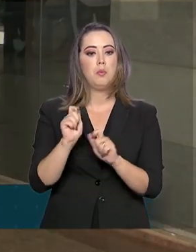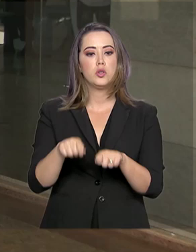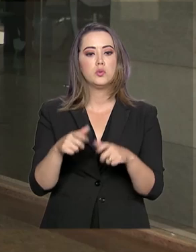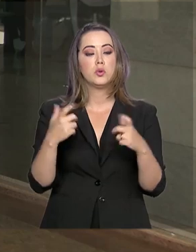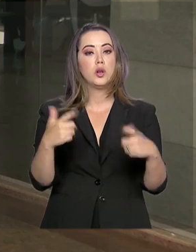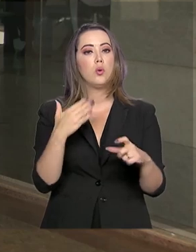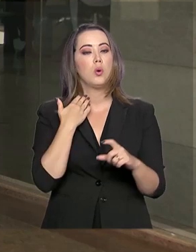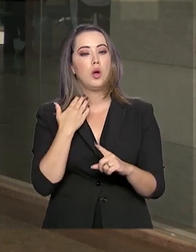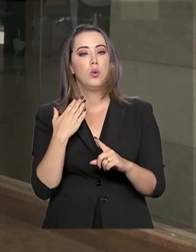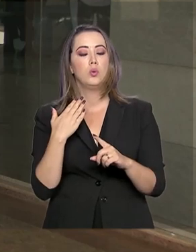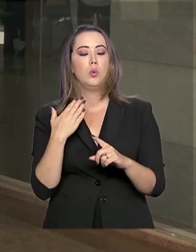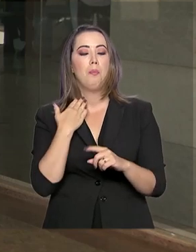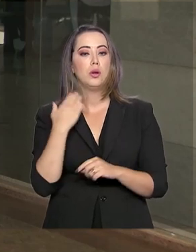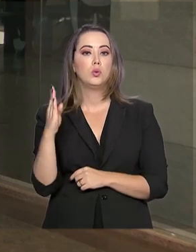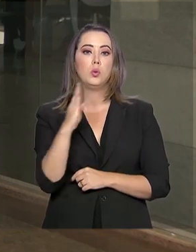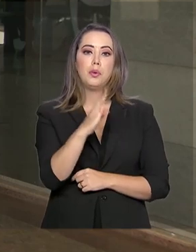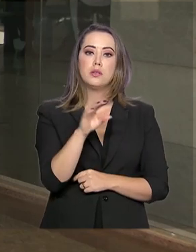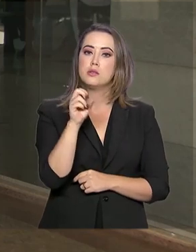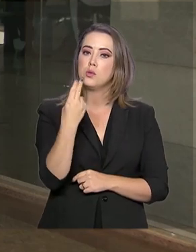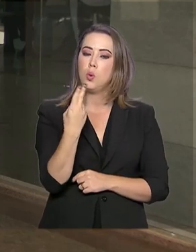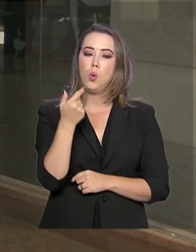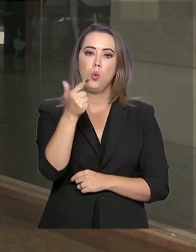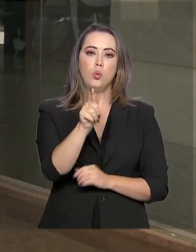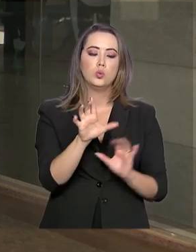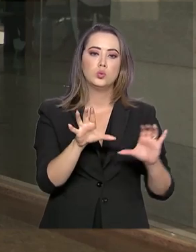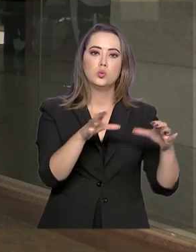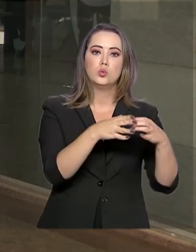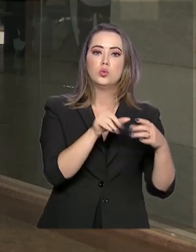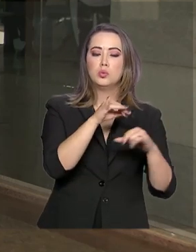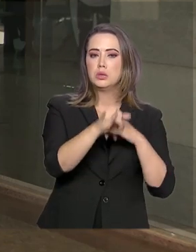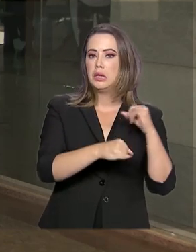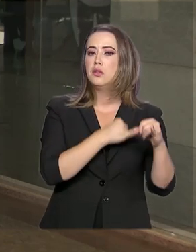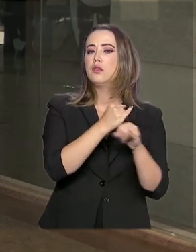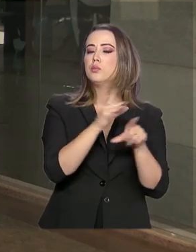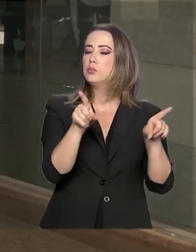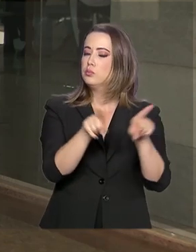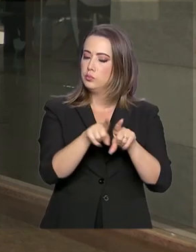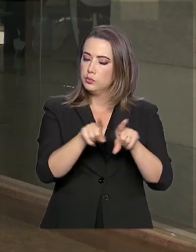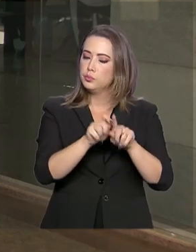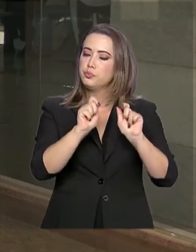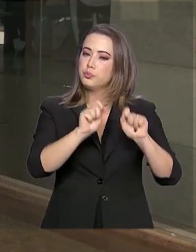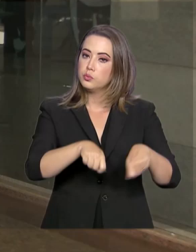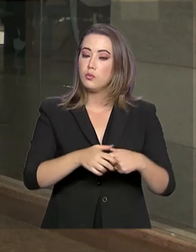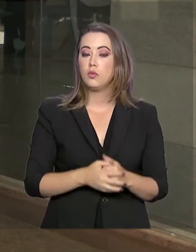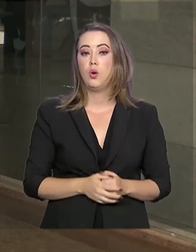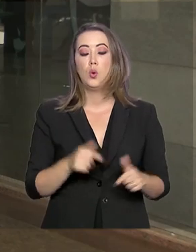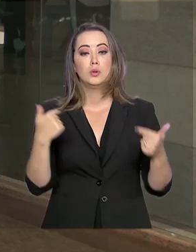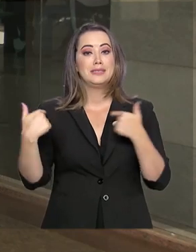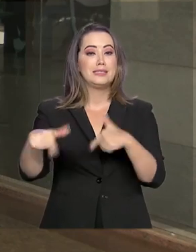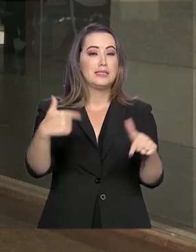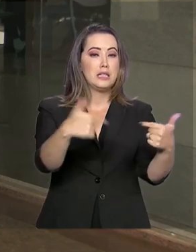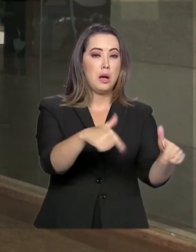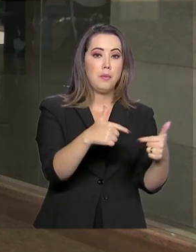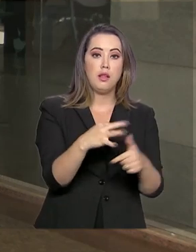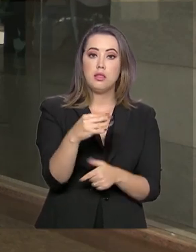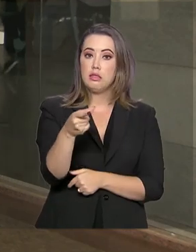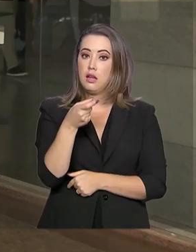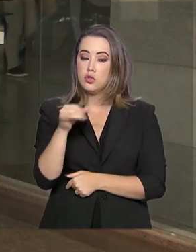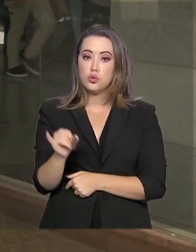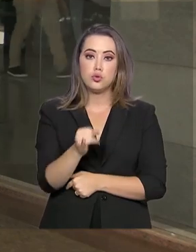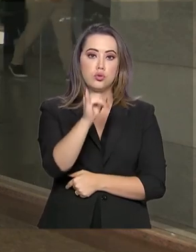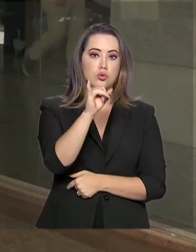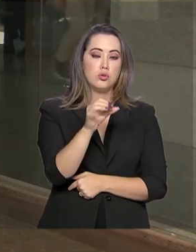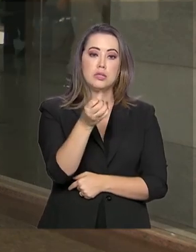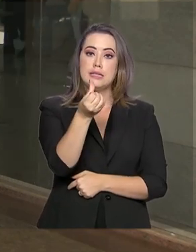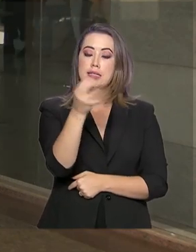um correspondente bancário ou até fazer adesão nos canais digitais do Banco do Brasil. As operações terão taxa de juros a